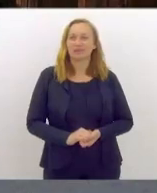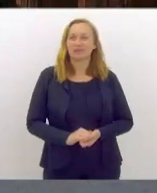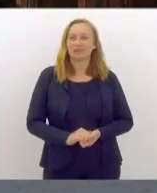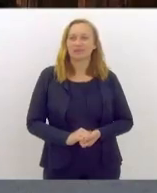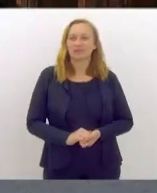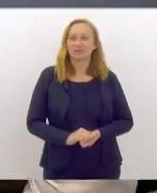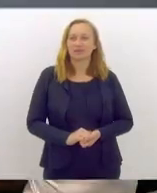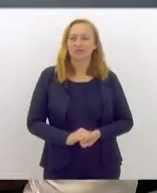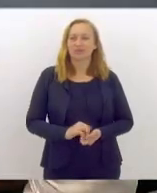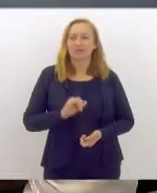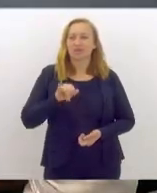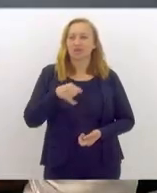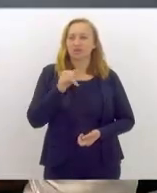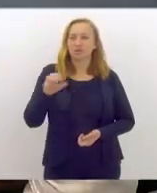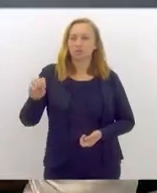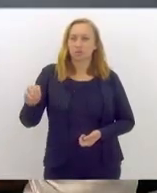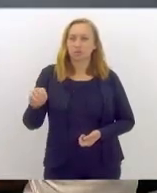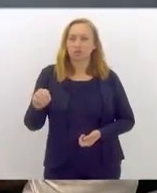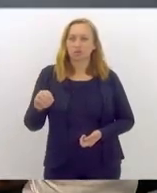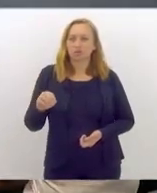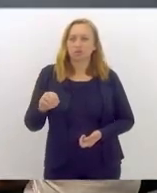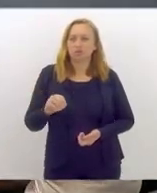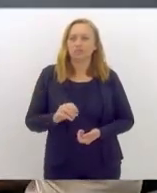senhor João Paulo Garcia